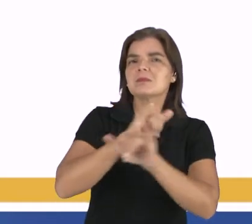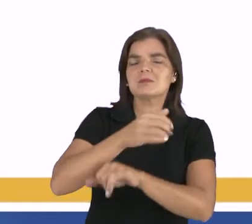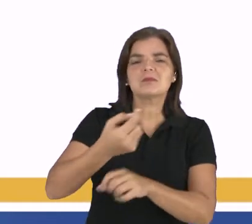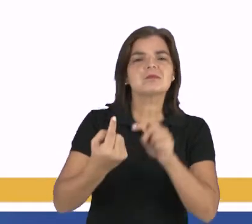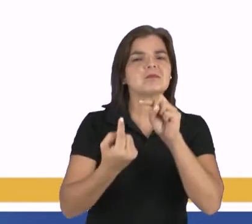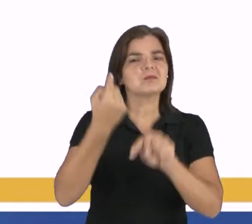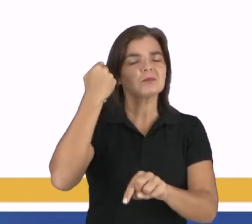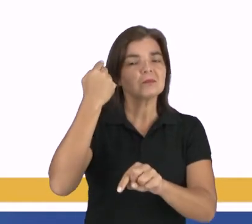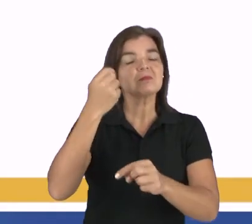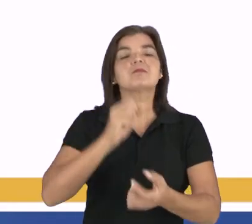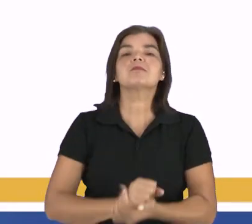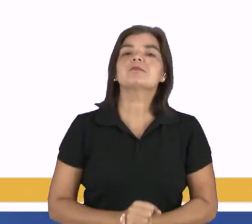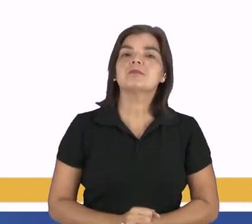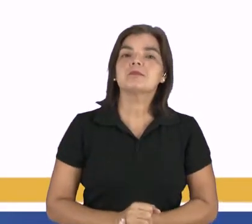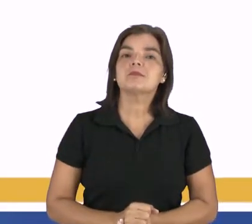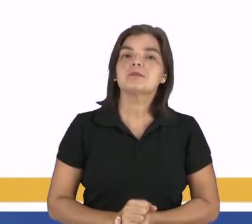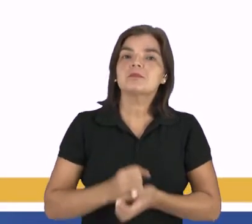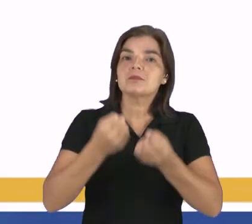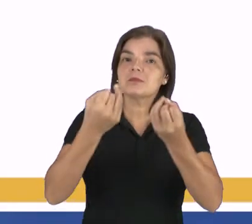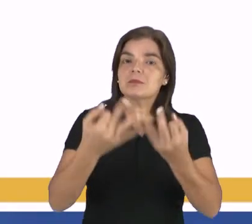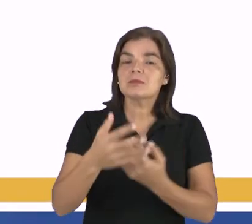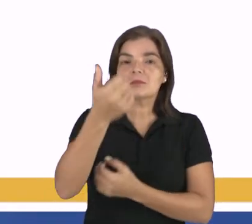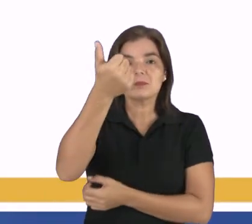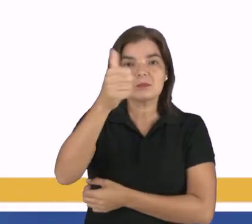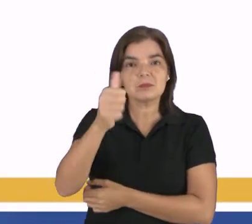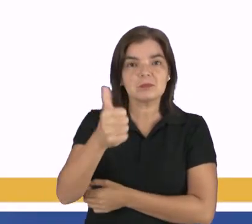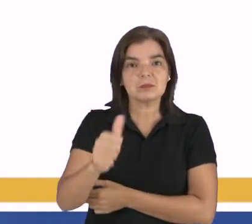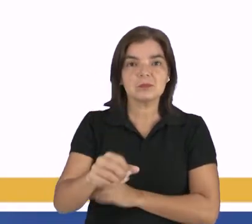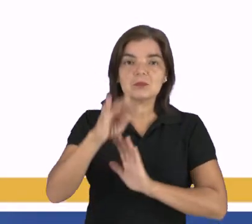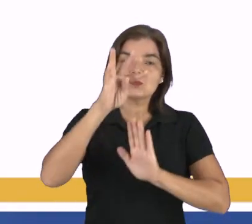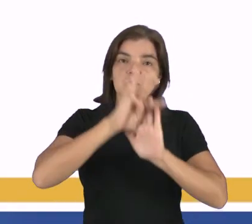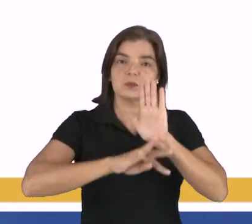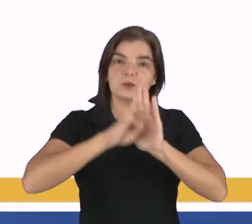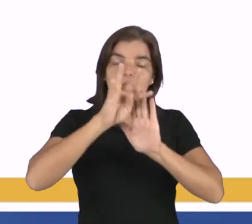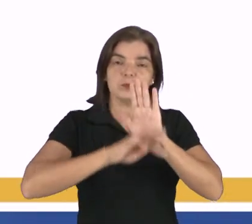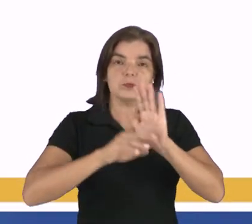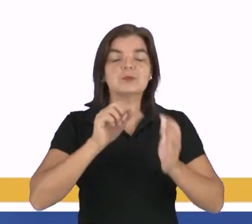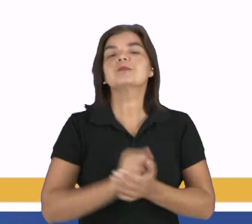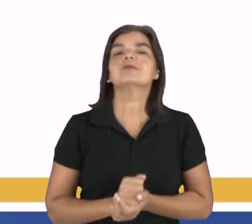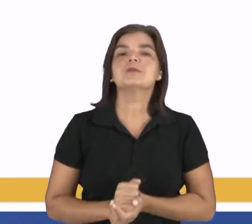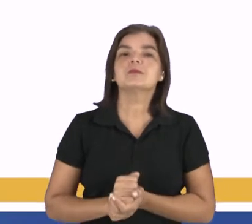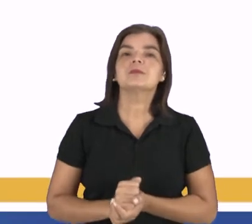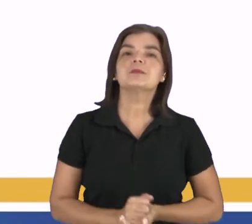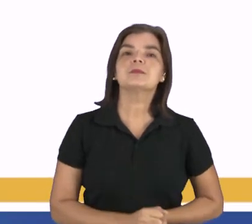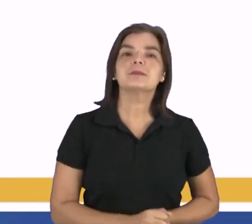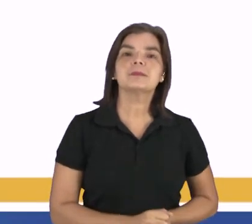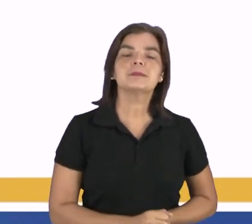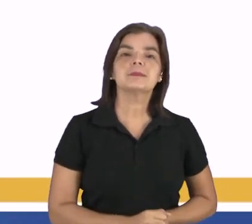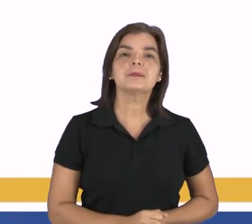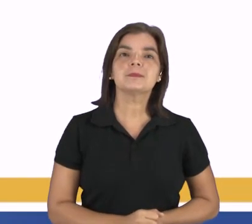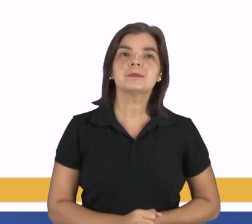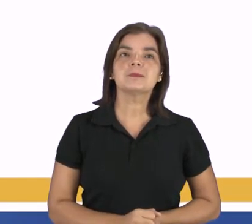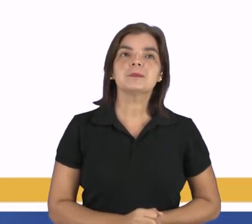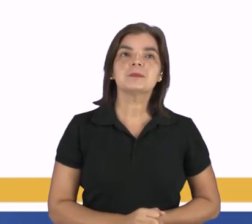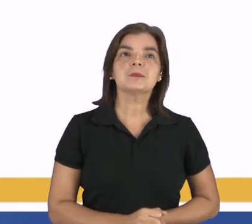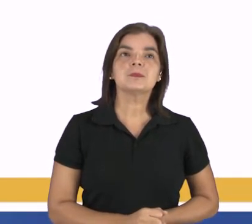lá atrás, mas o que eu quero é analisar o texto e não o fato em si,